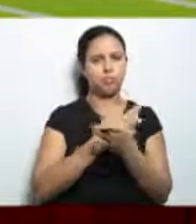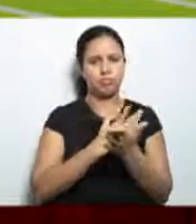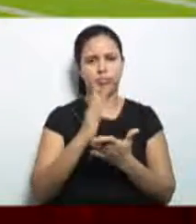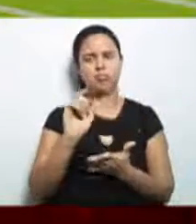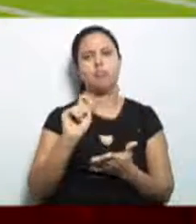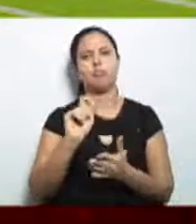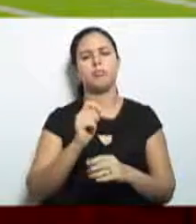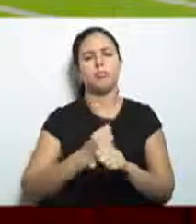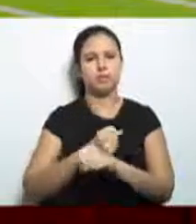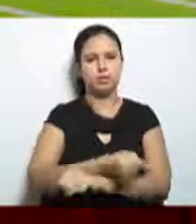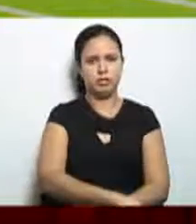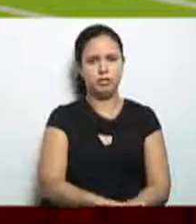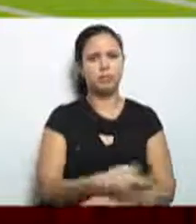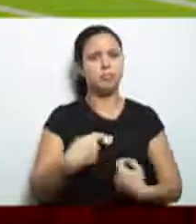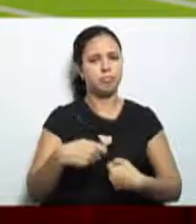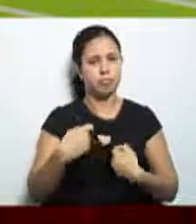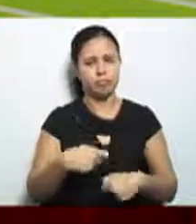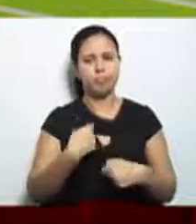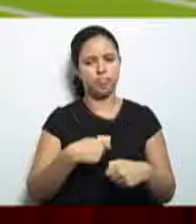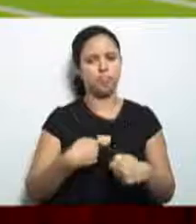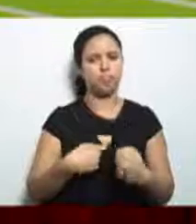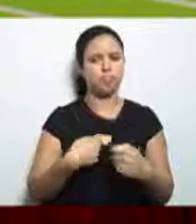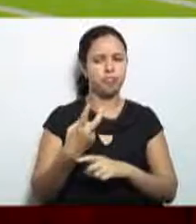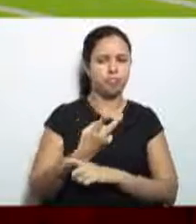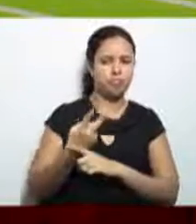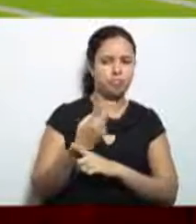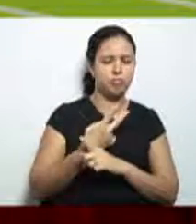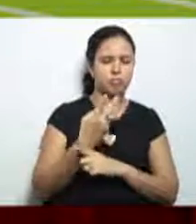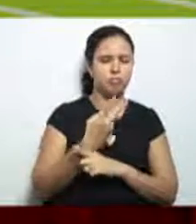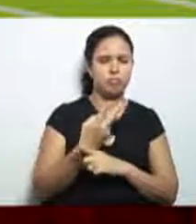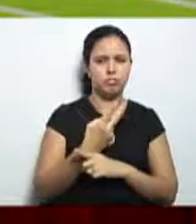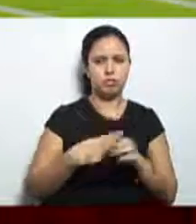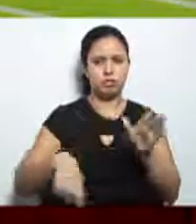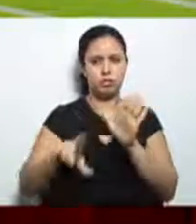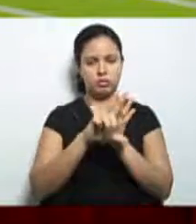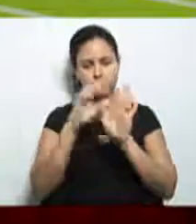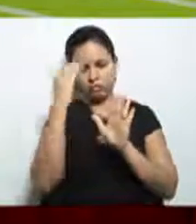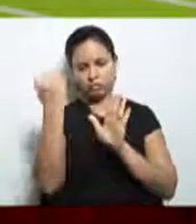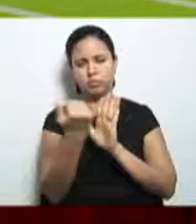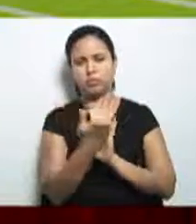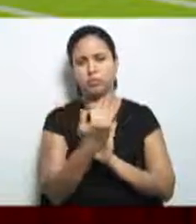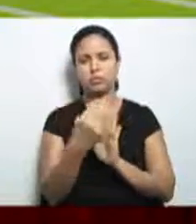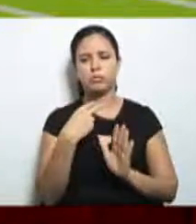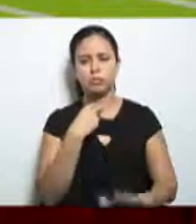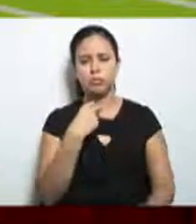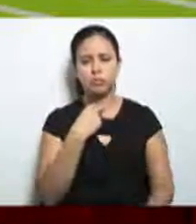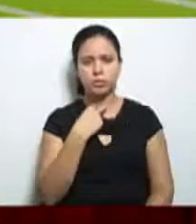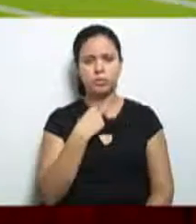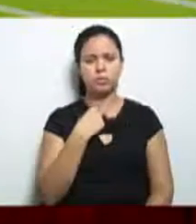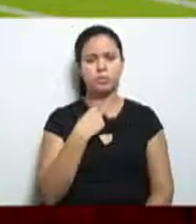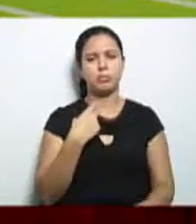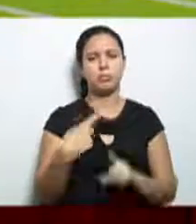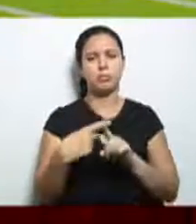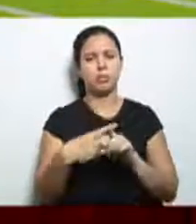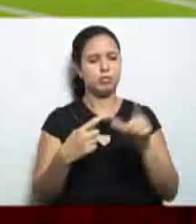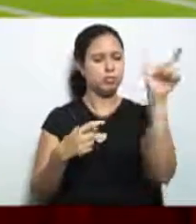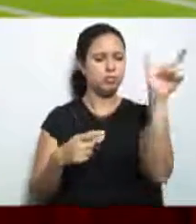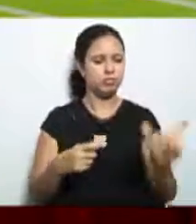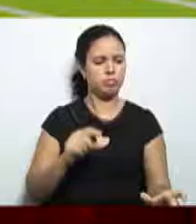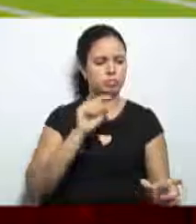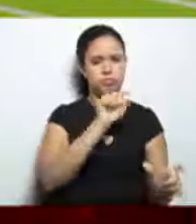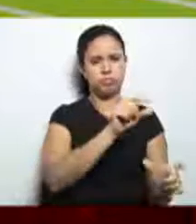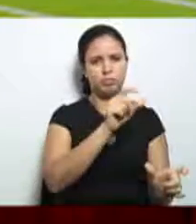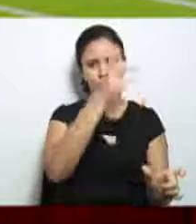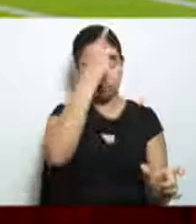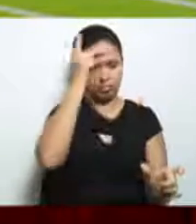É necessário combater, porque hoje não existe, não há mais essa possibilidade da gente pensar no ser humano como um objeto, como uma